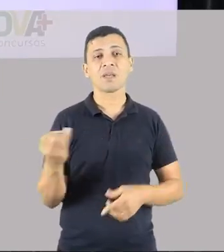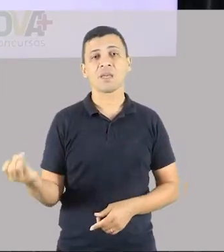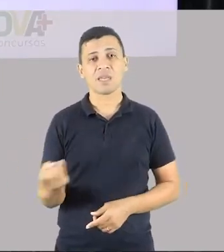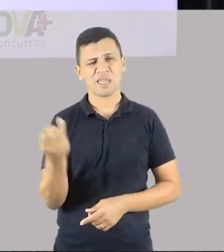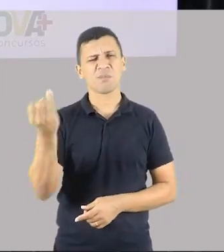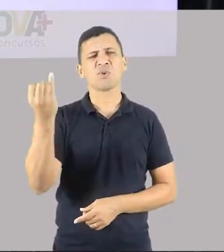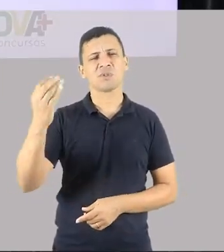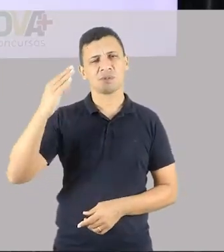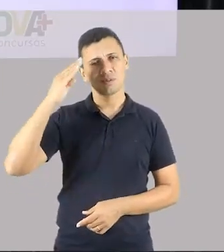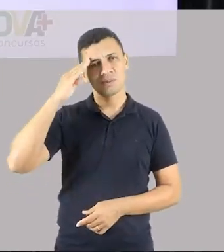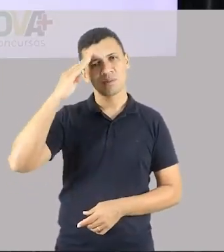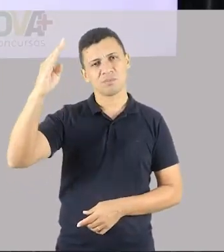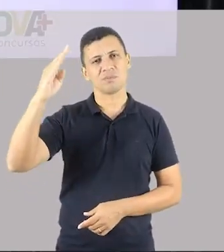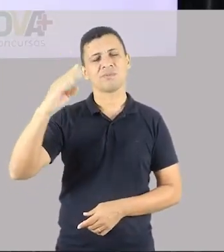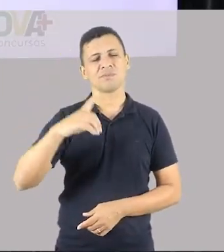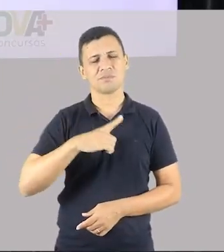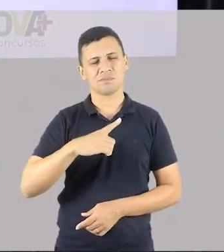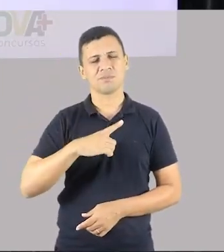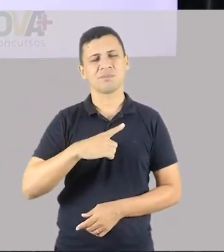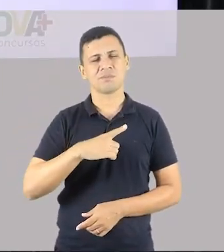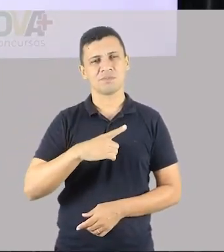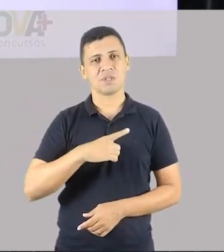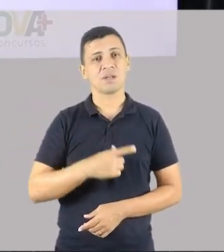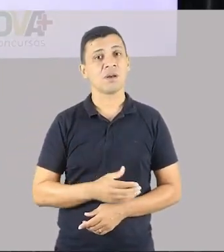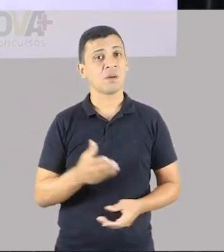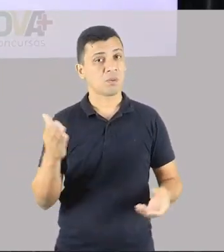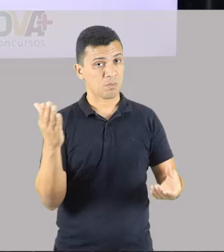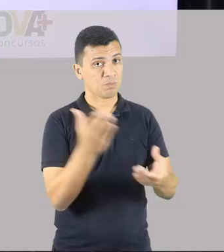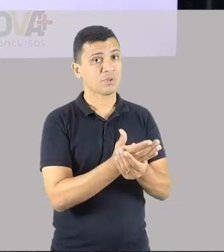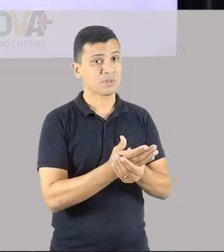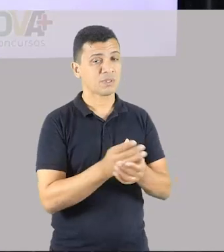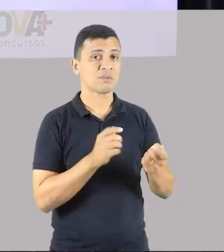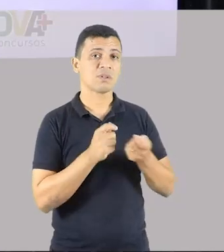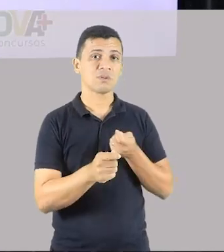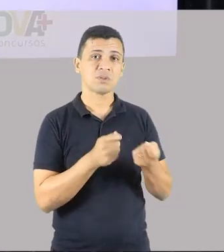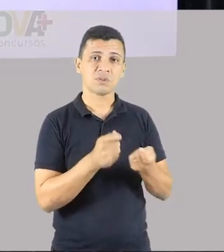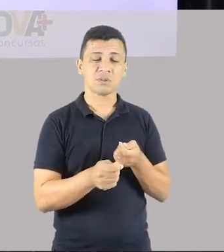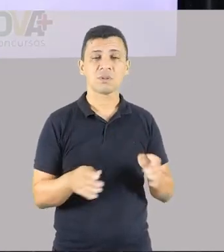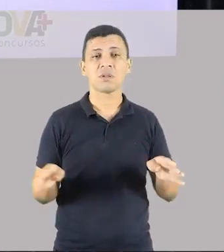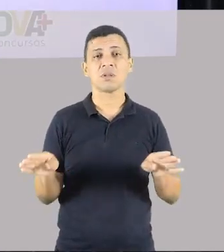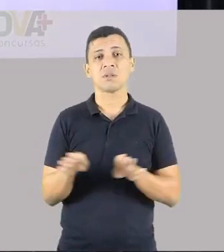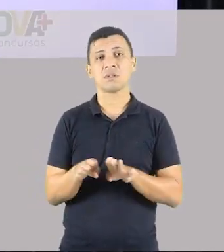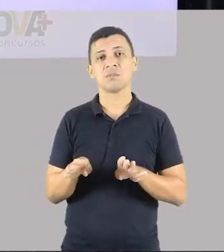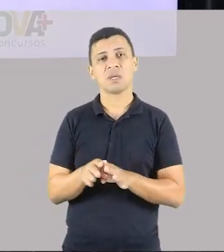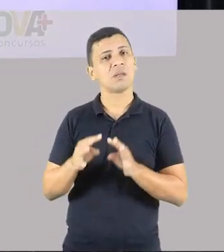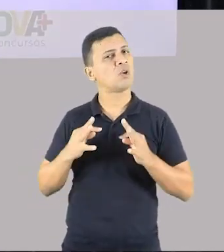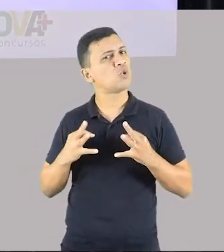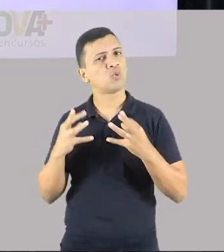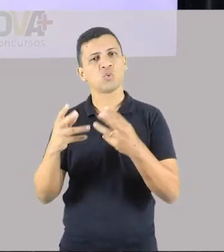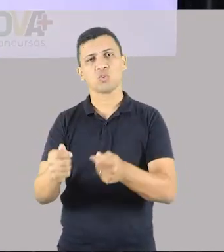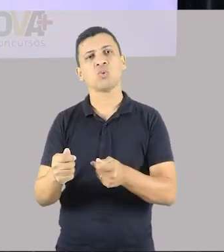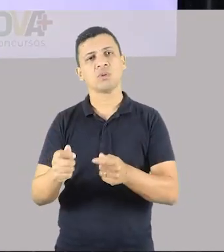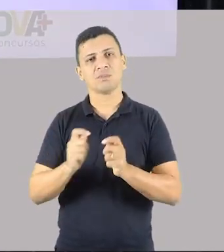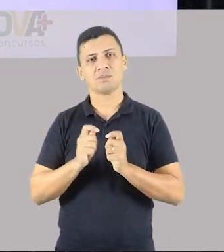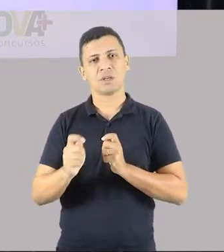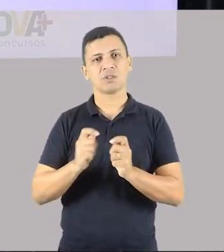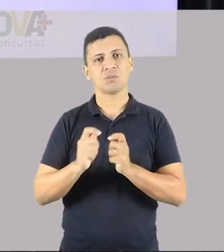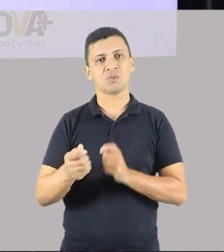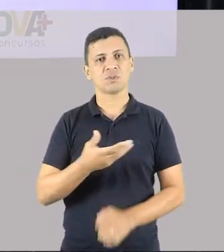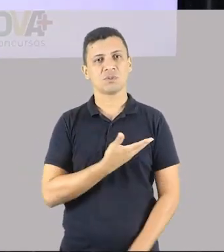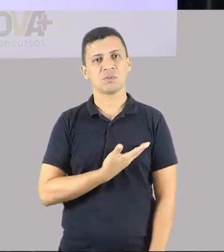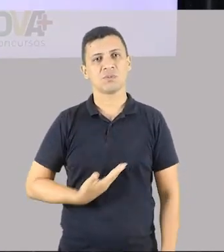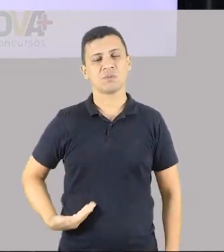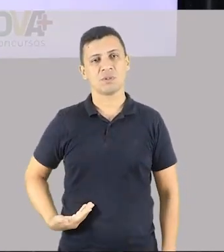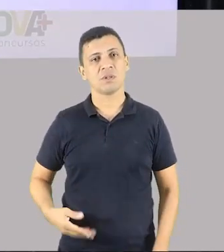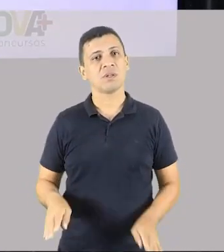importantíssimos princípios, não só para o processo administrativo, mas para toda a administração pública e para